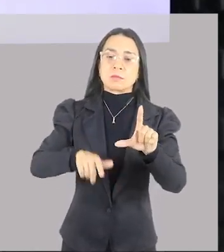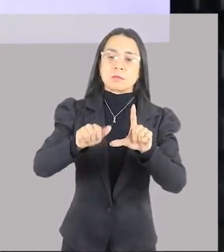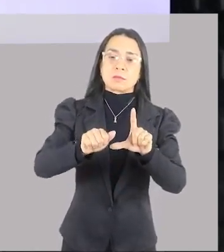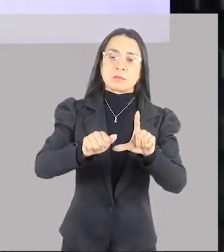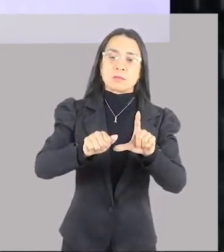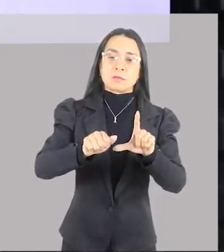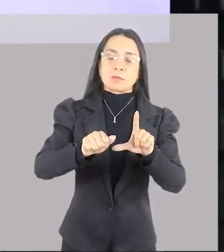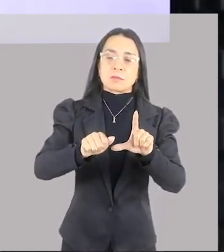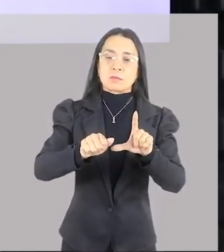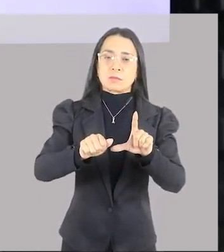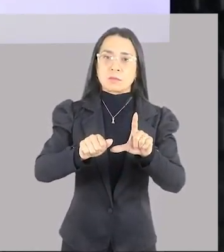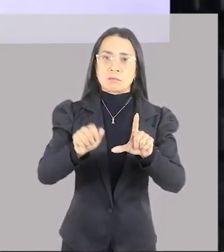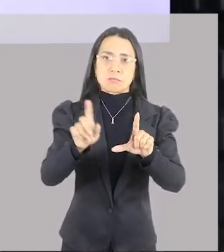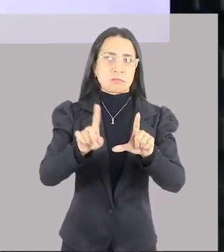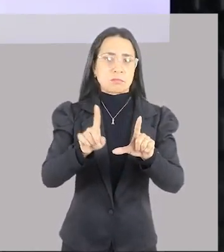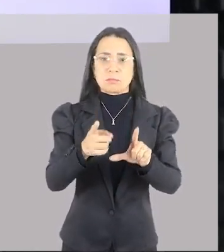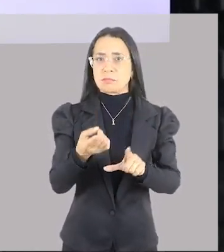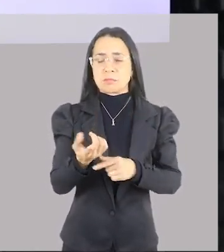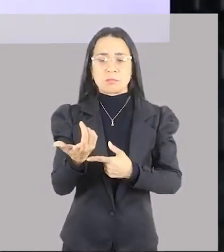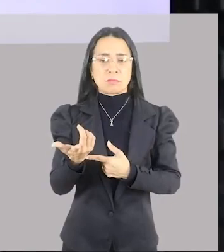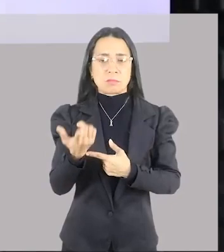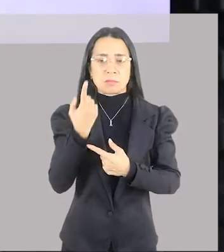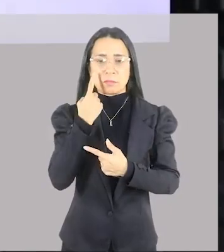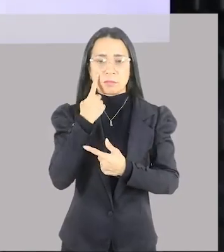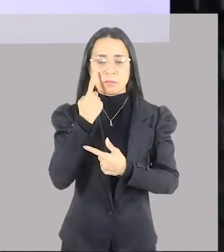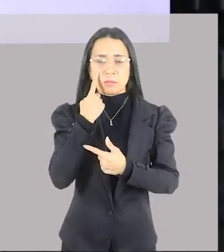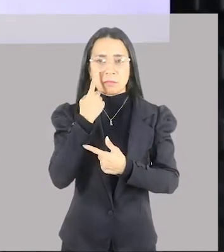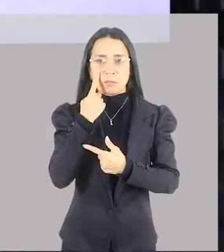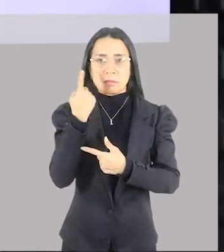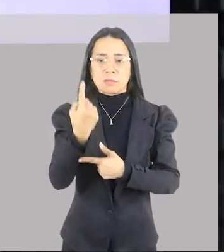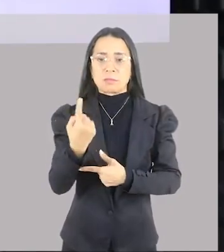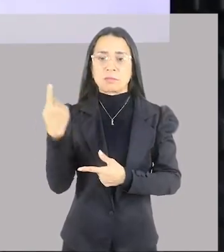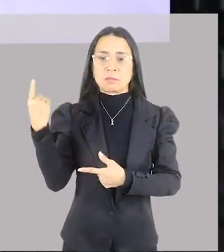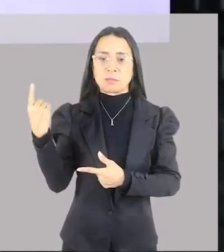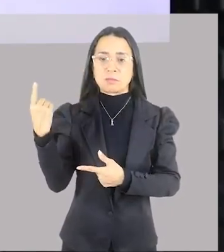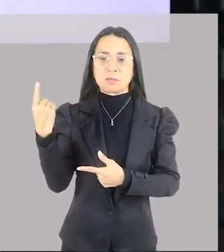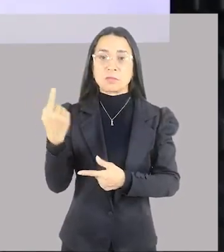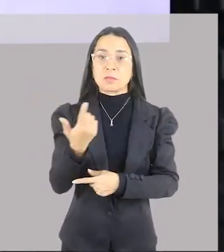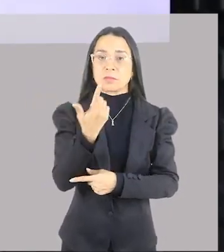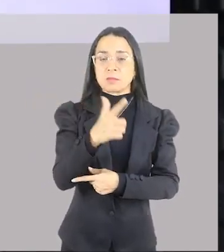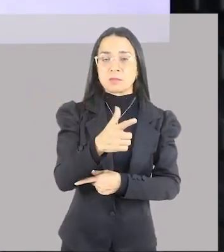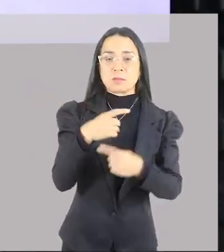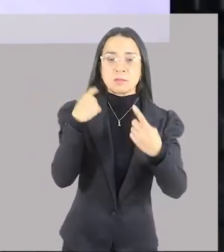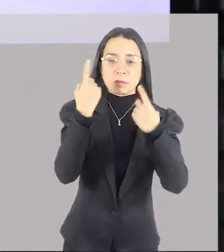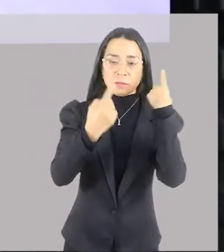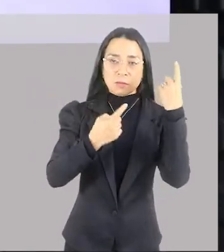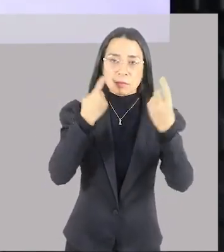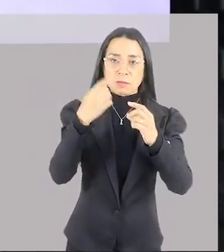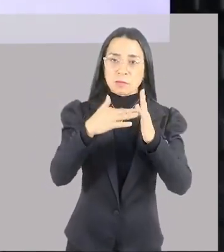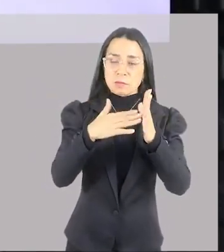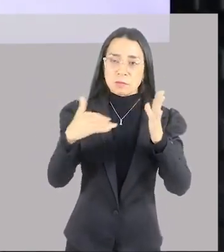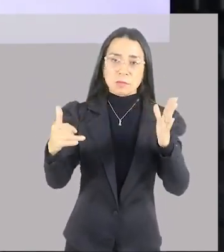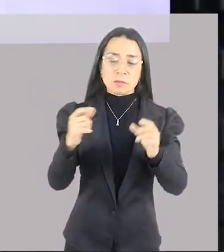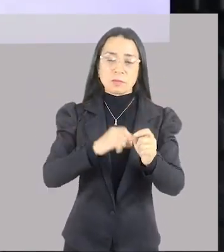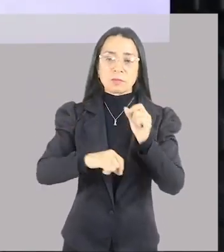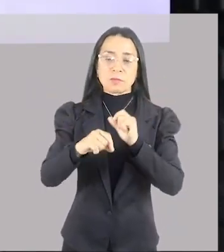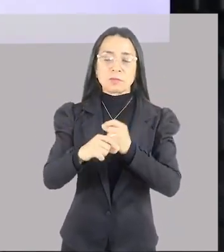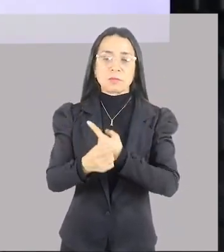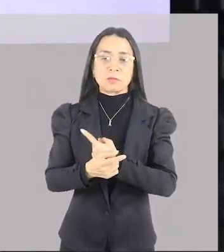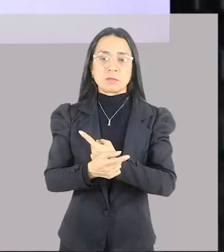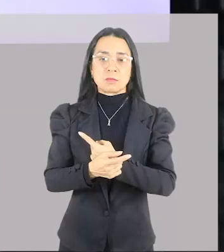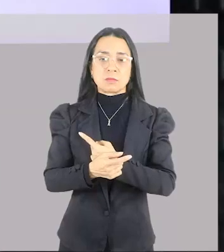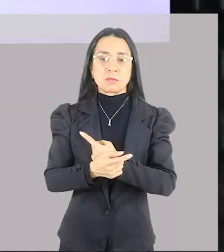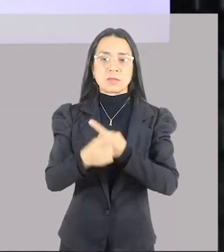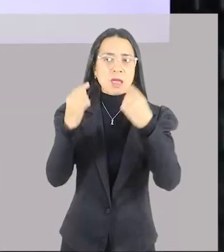proporção, nós vamos ver que não. Tá? Nós não temos aí a preocupação estética de proporcionalidade, de um